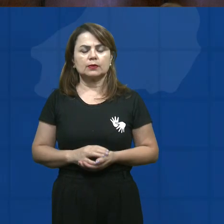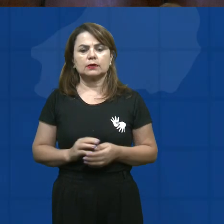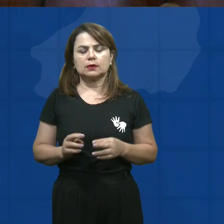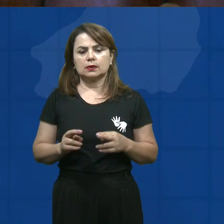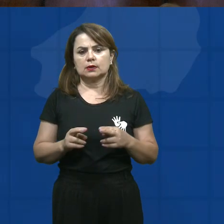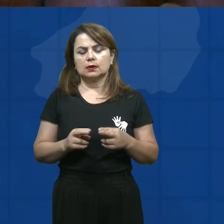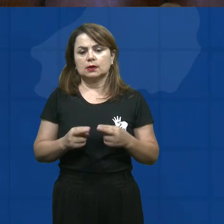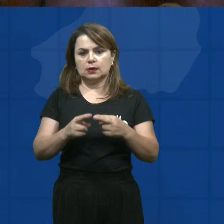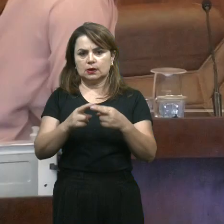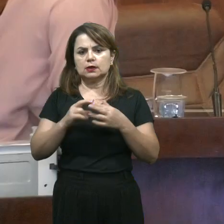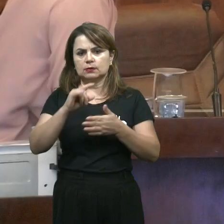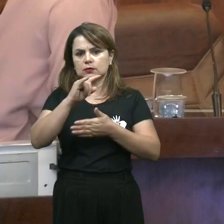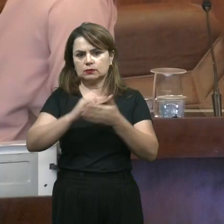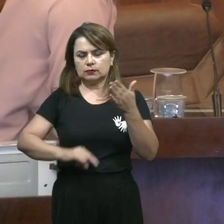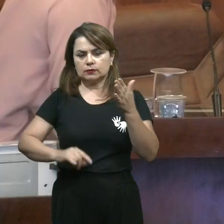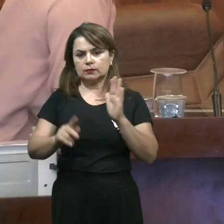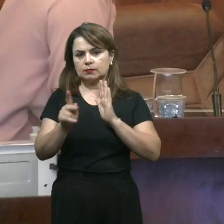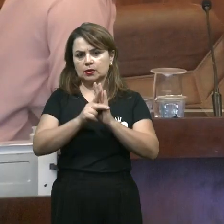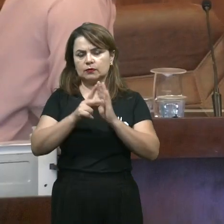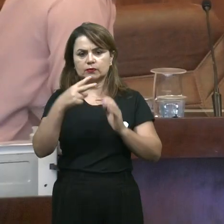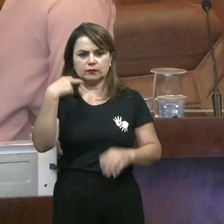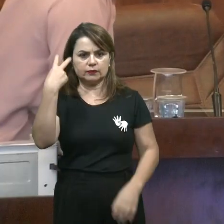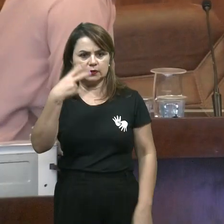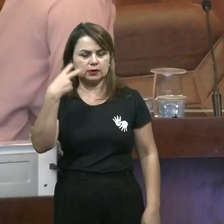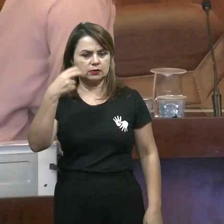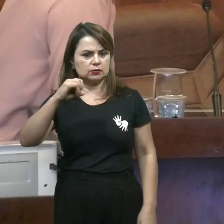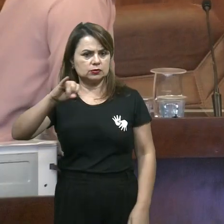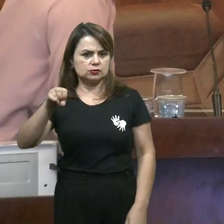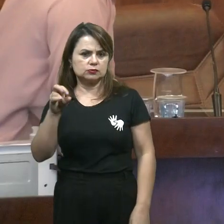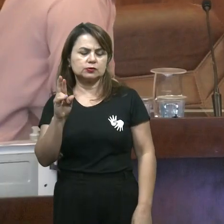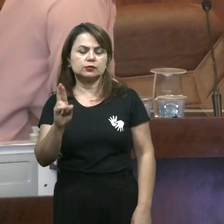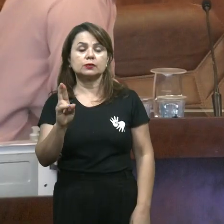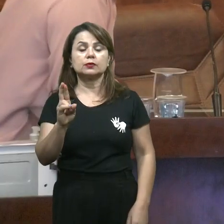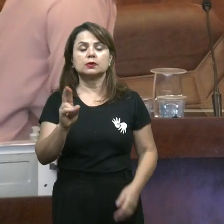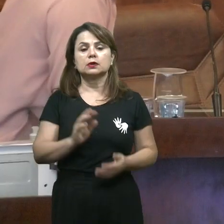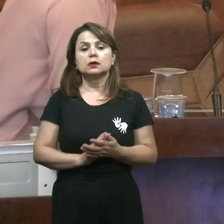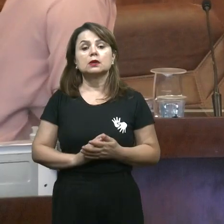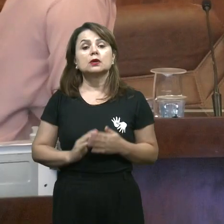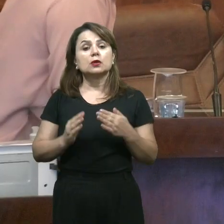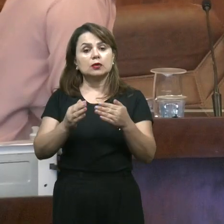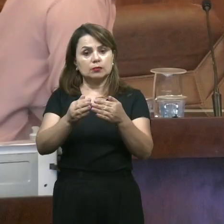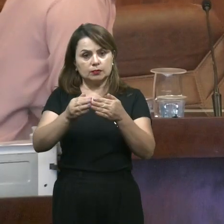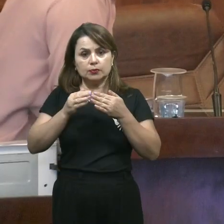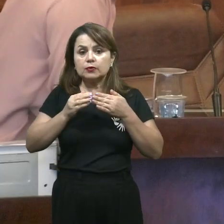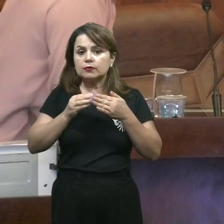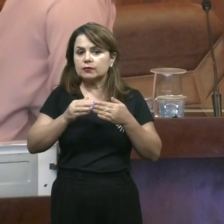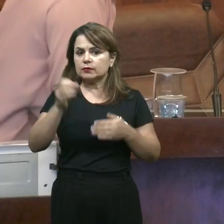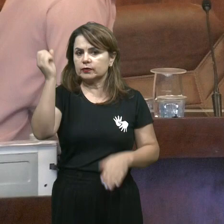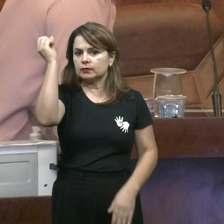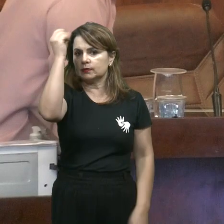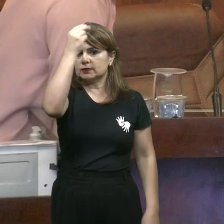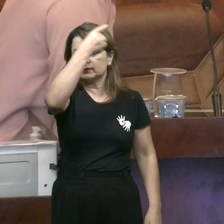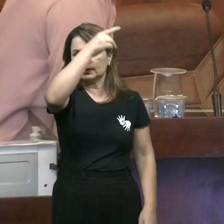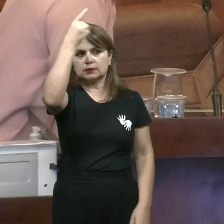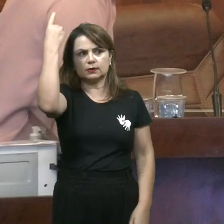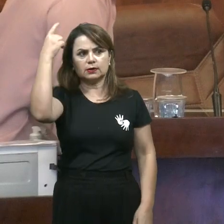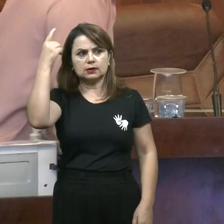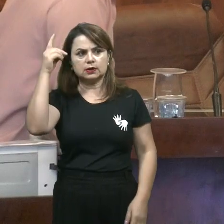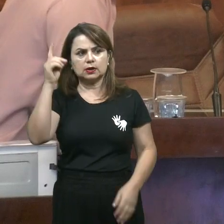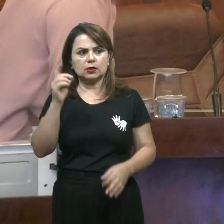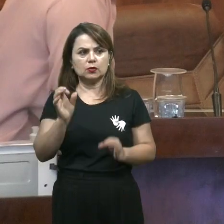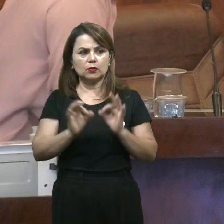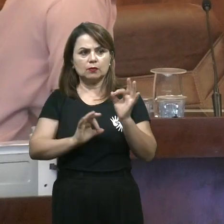Requerimento 1747, do vereador Júnior Moraes. Solicitando ao prefeito municipal, o senhor Daniel Alonso, após desenvolver o estudo, juntamente com a